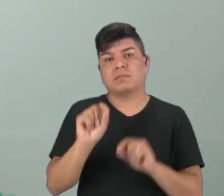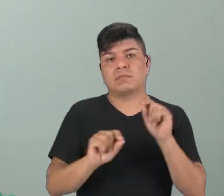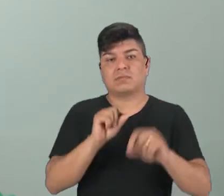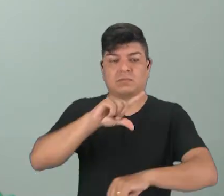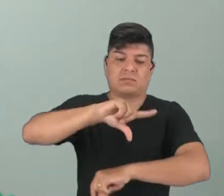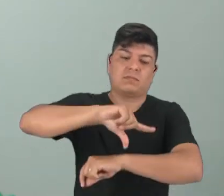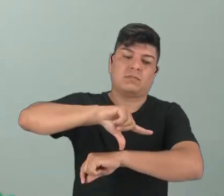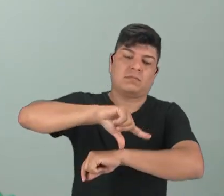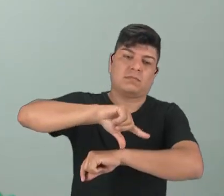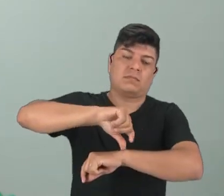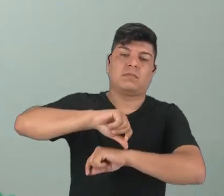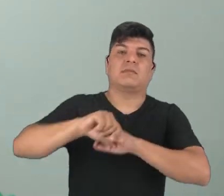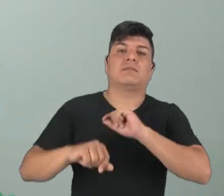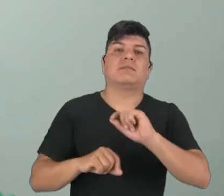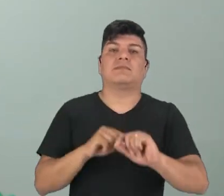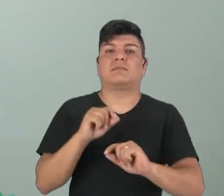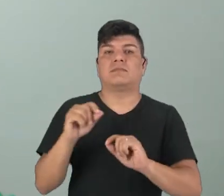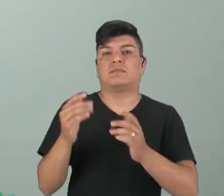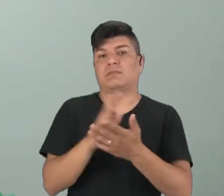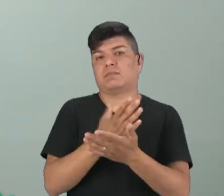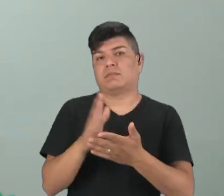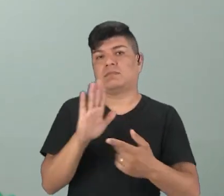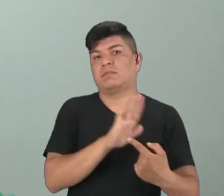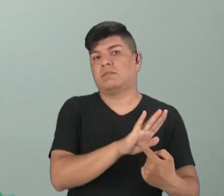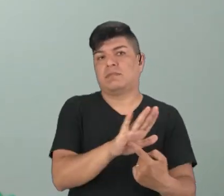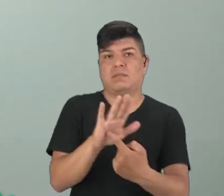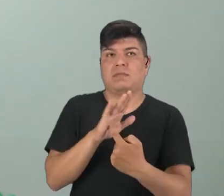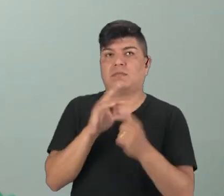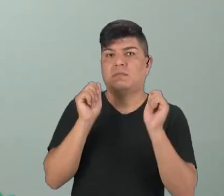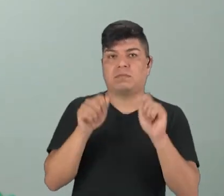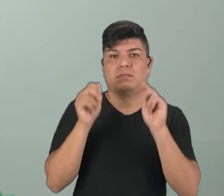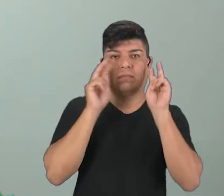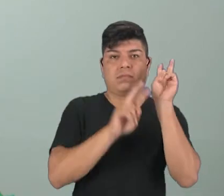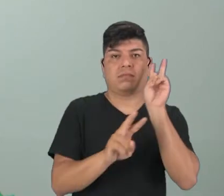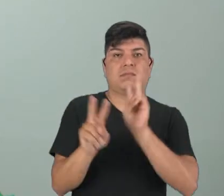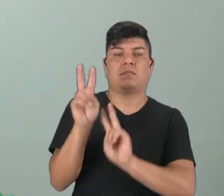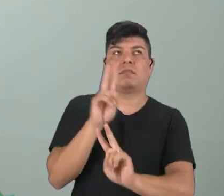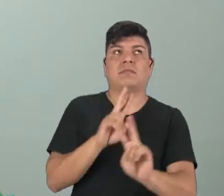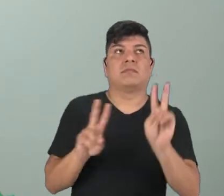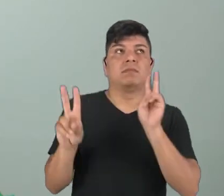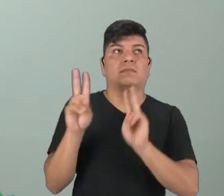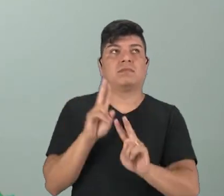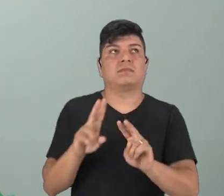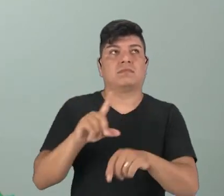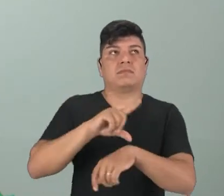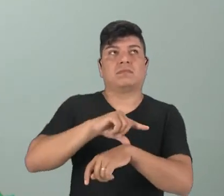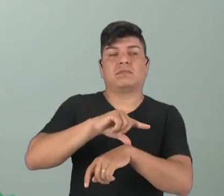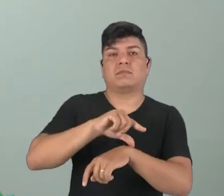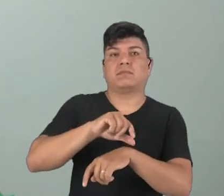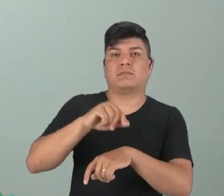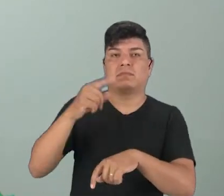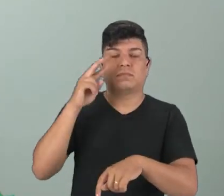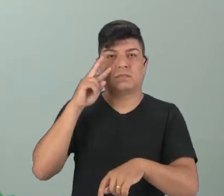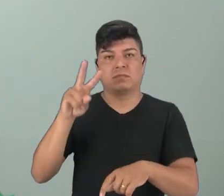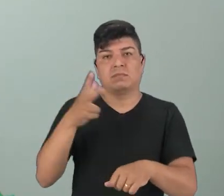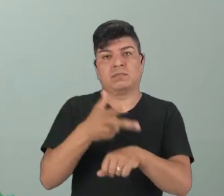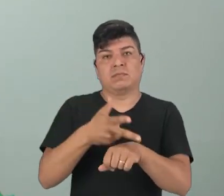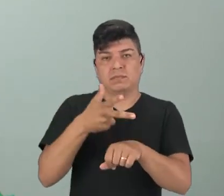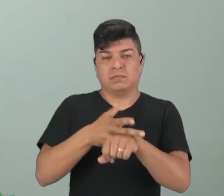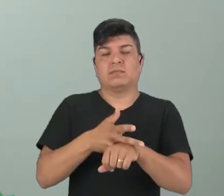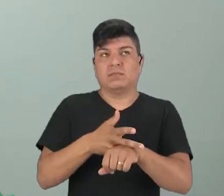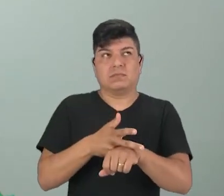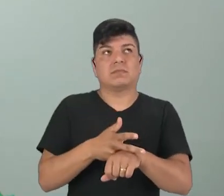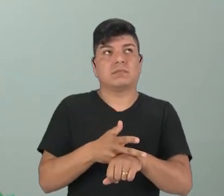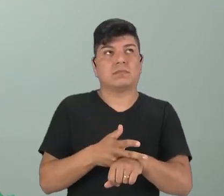é o relógio, né? E aqui eu trouxe alguns relógios para que você possa ver. Veja bem, o relógio que nós vimos no vídeo,